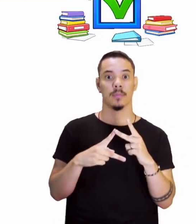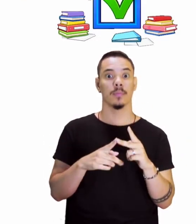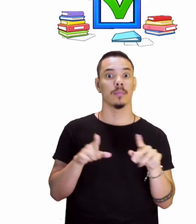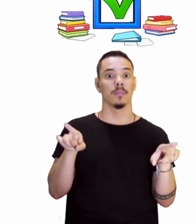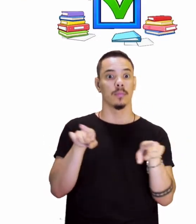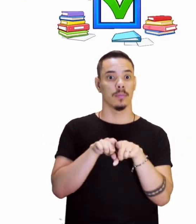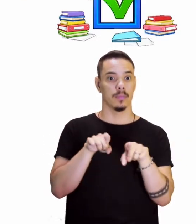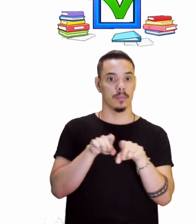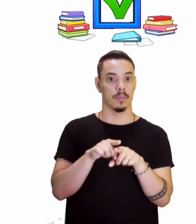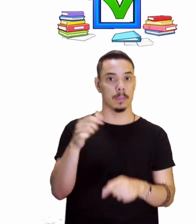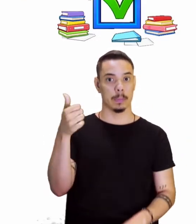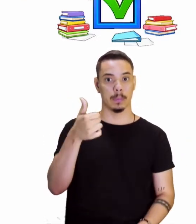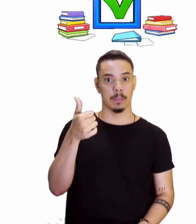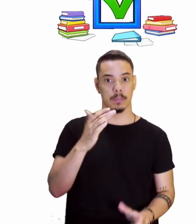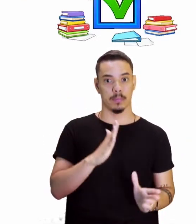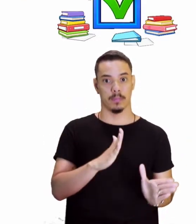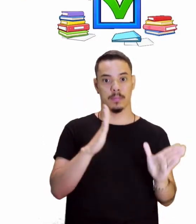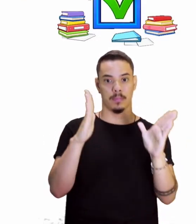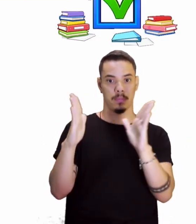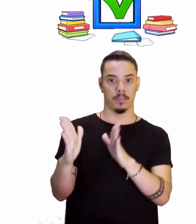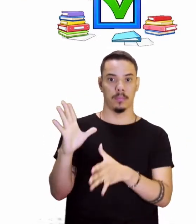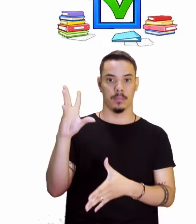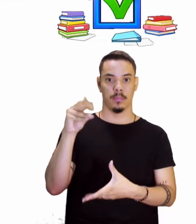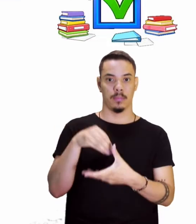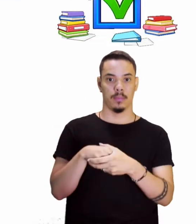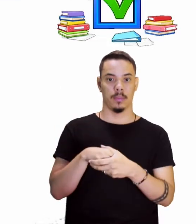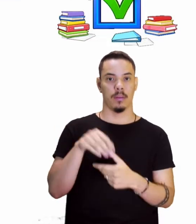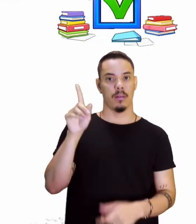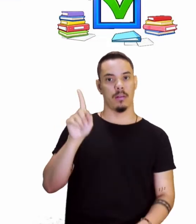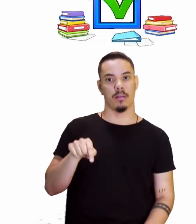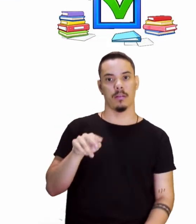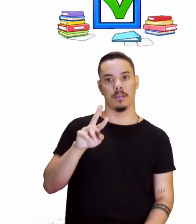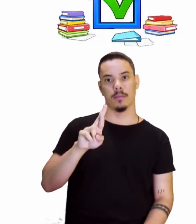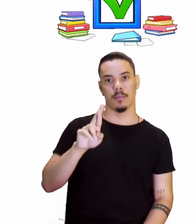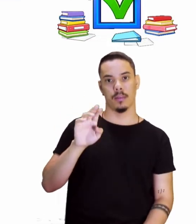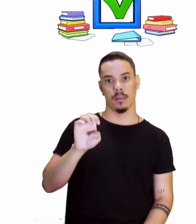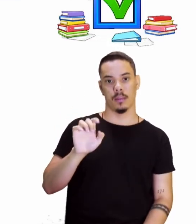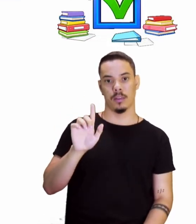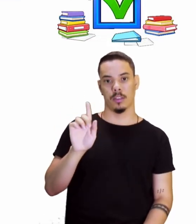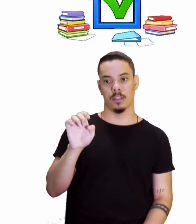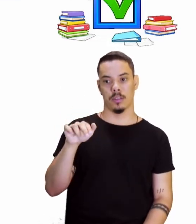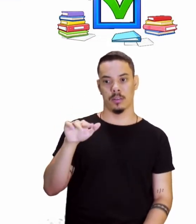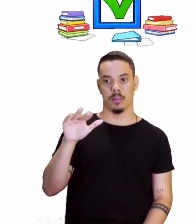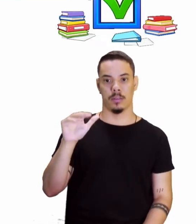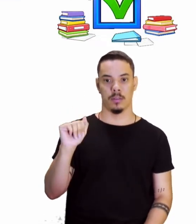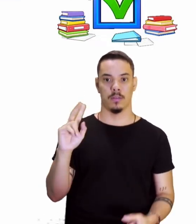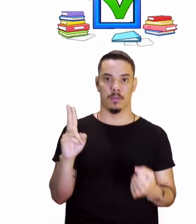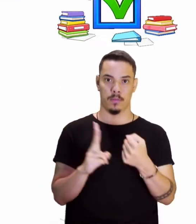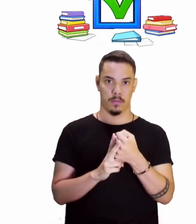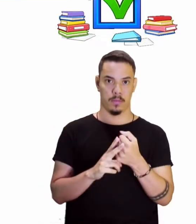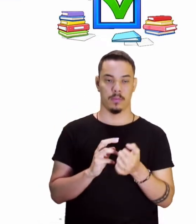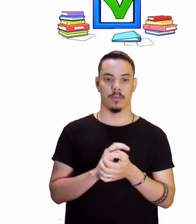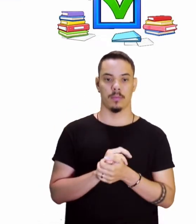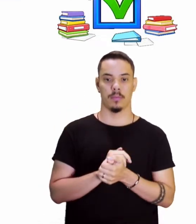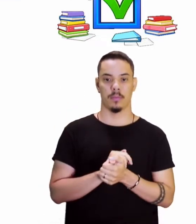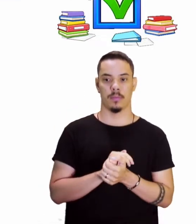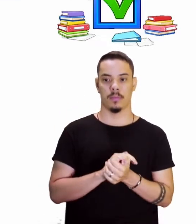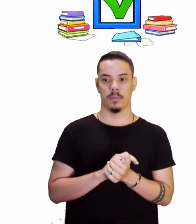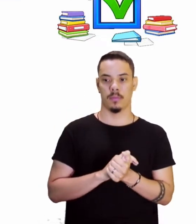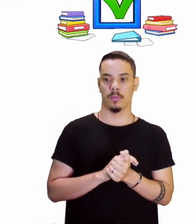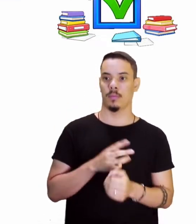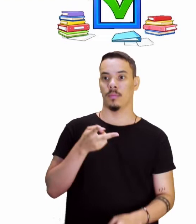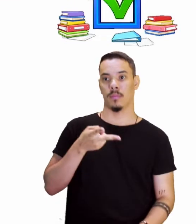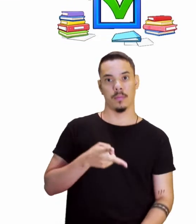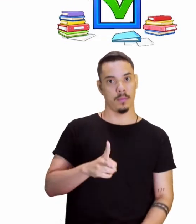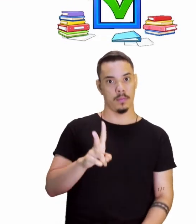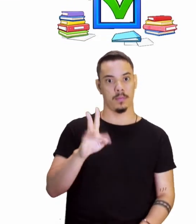Isso, nessa primeira parte, eu estou falando da regência verbal, tá bom? Que é o complemento verbal. Continuando a